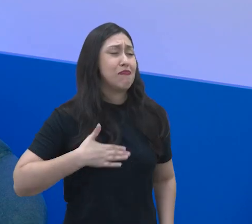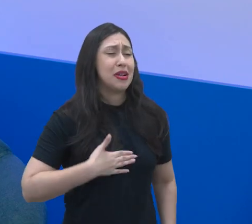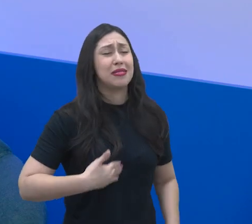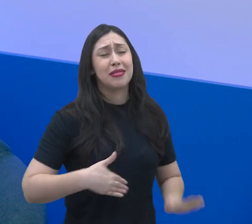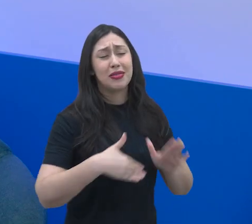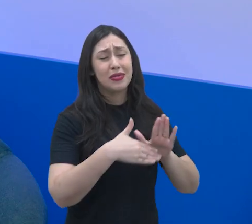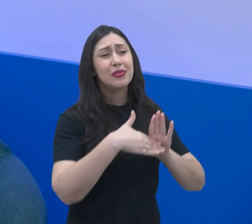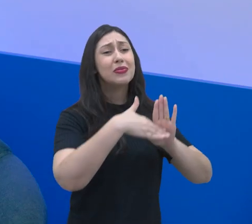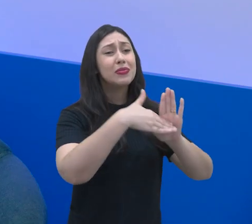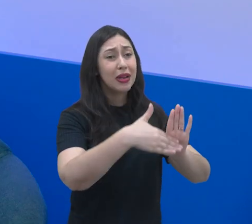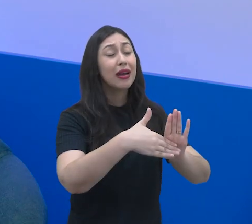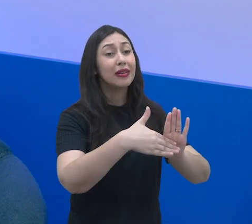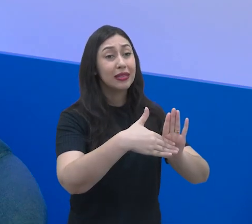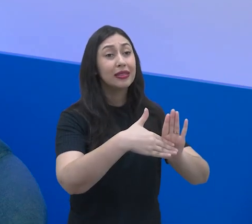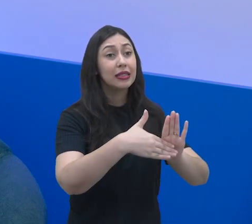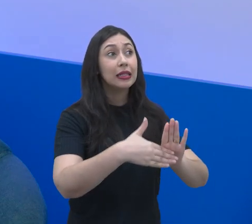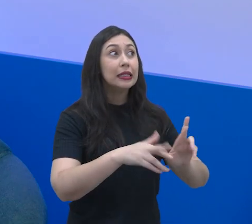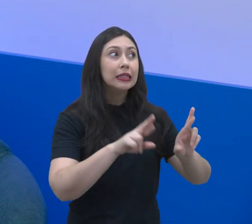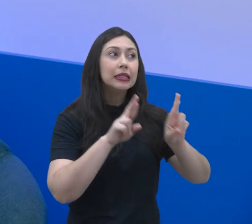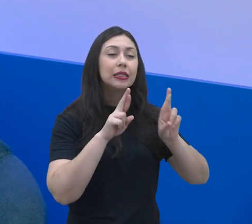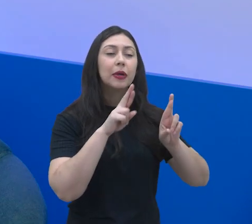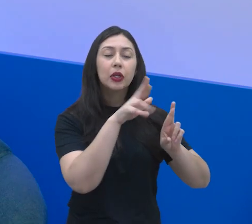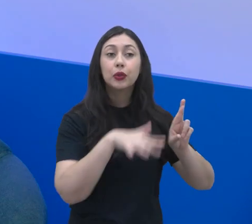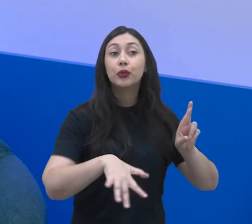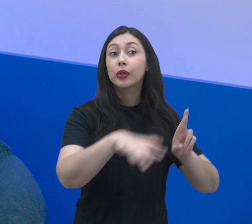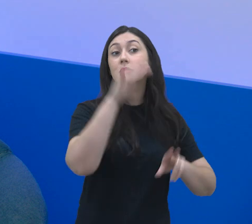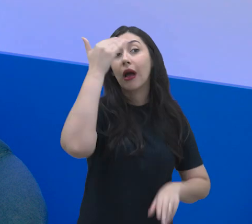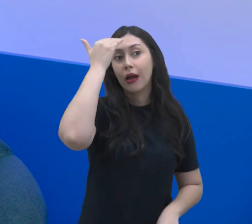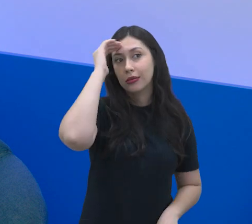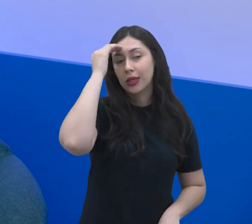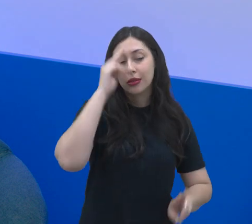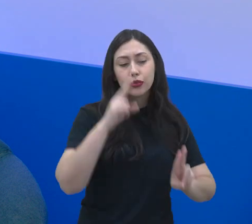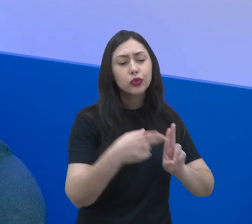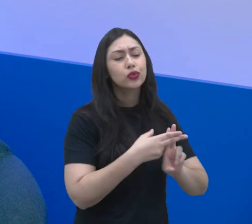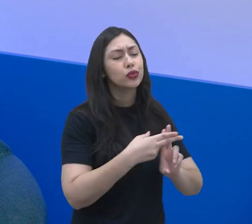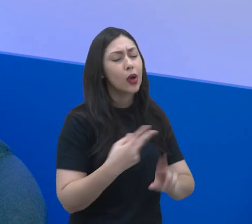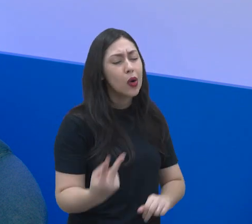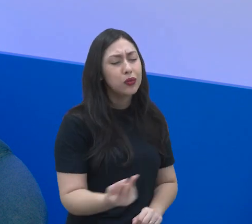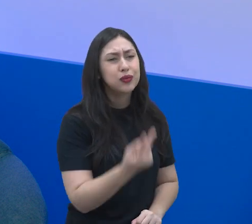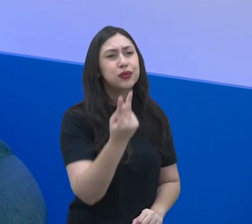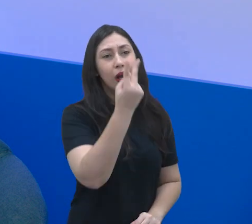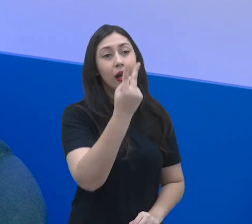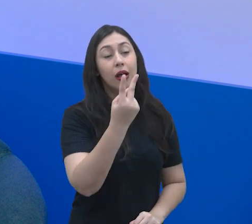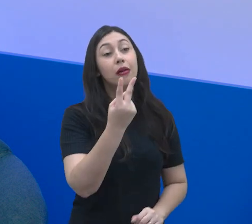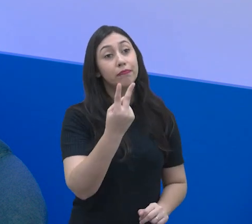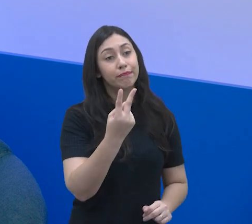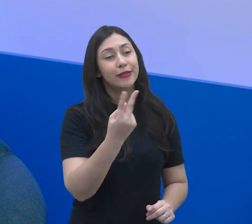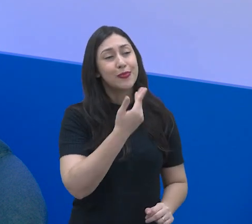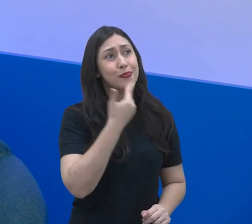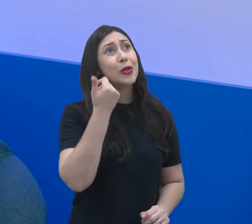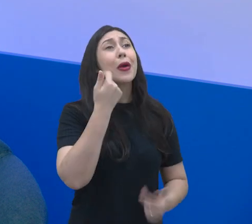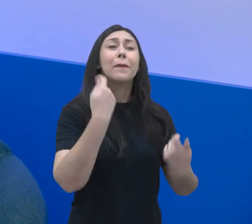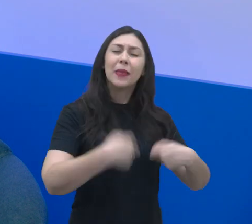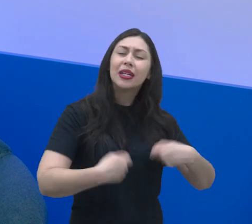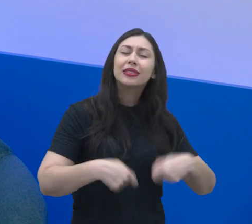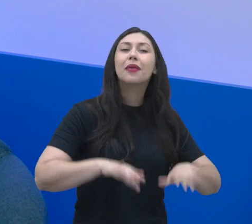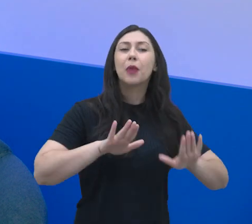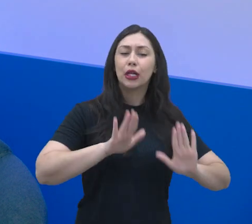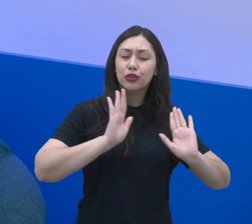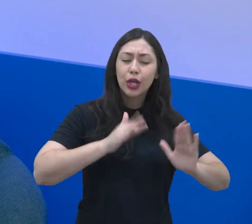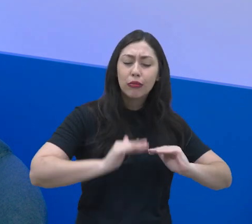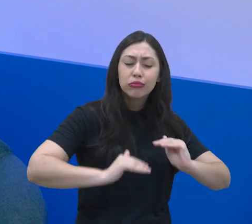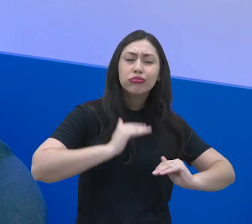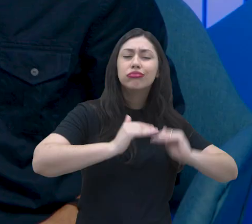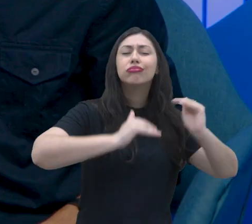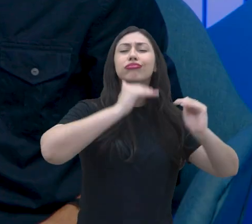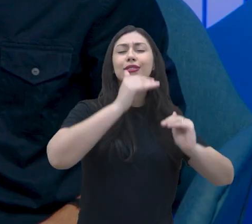prazer contribuir, tá bom? Eu espero que todos tenham consciência do valor que o SUS tem. Existem alguns caminhos ainda para melhorar muito, mas a gente está